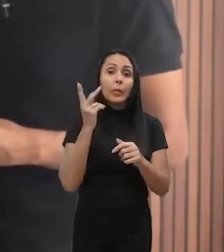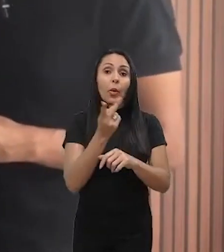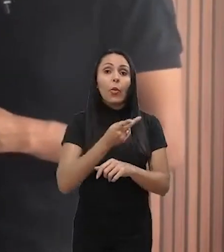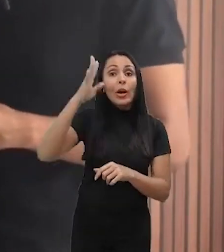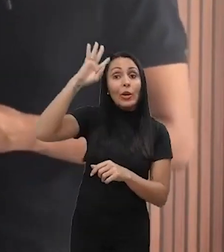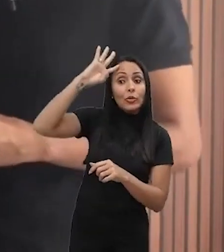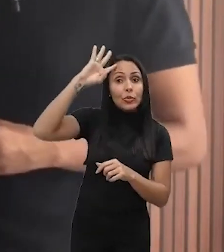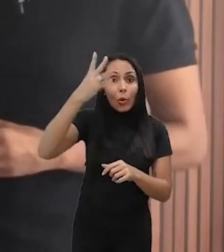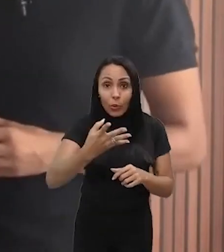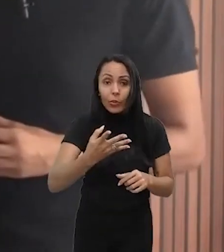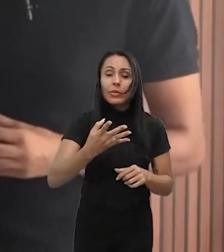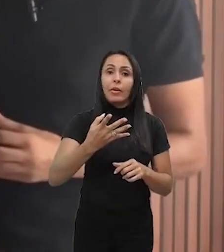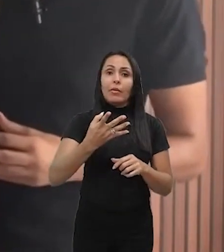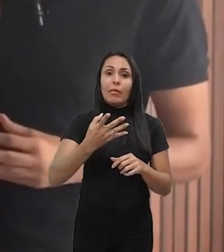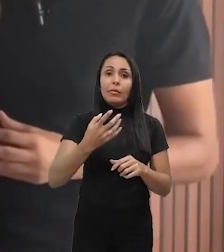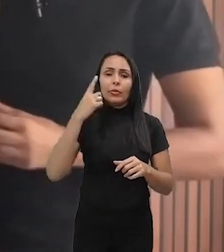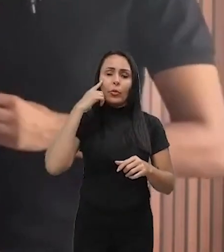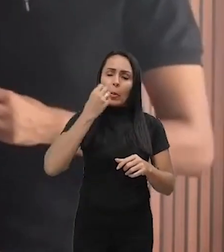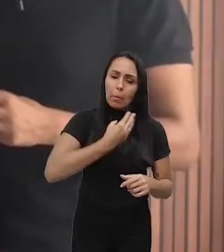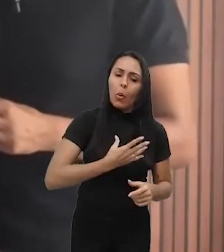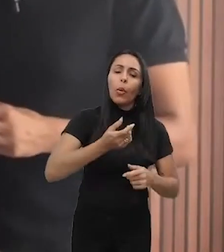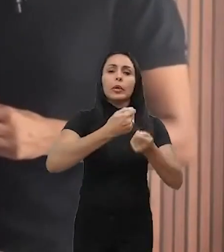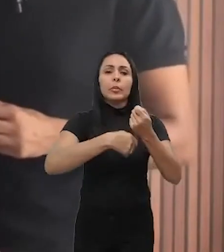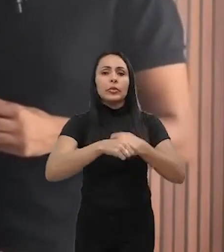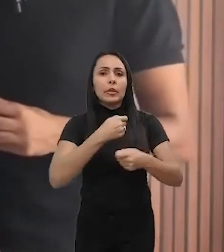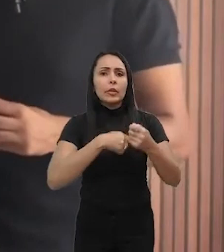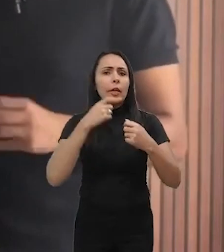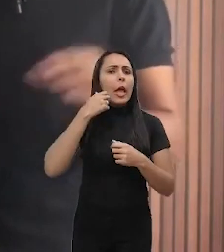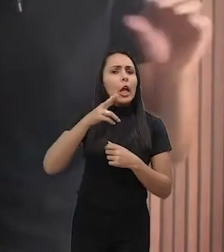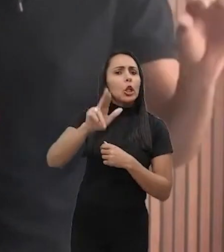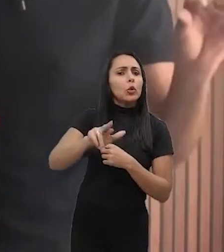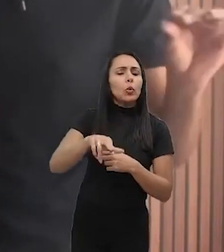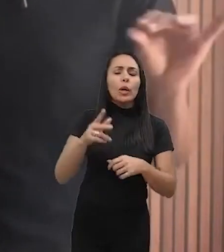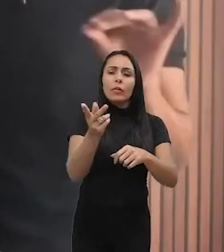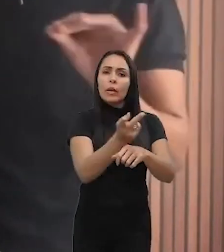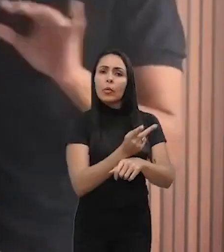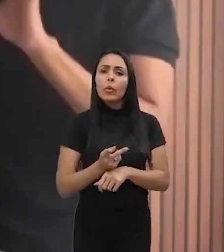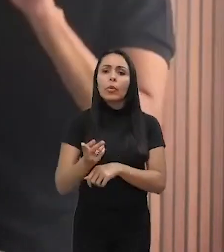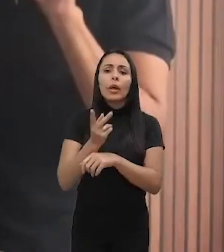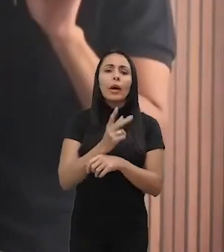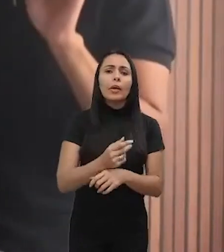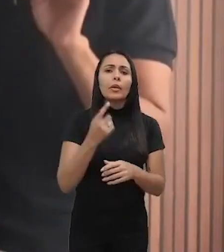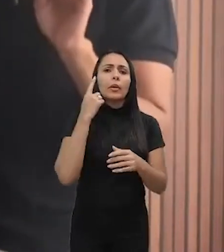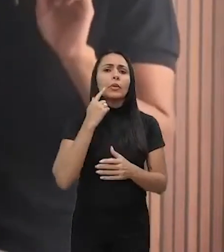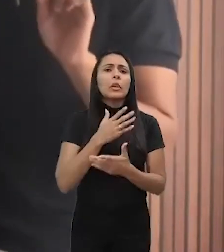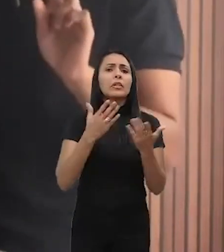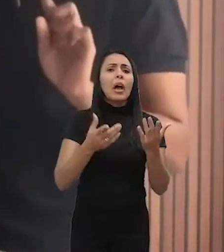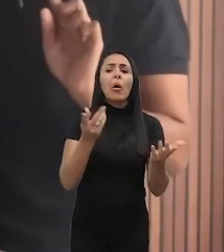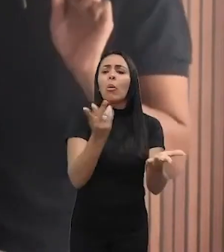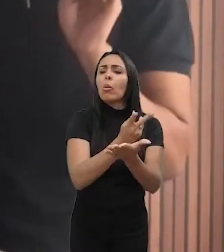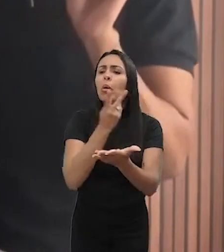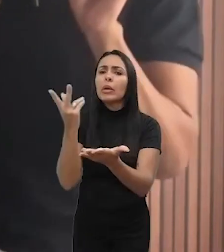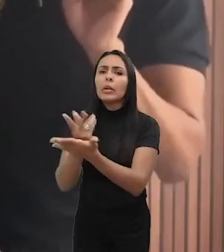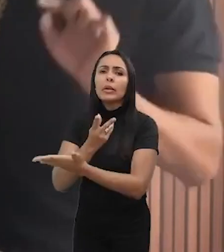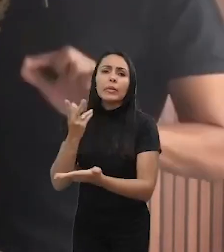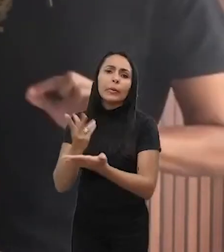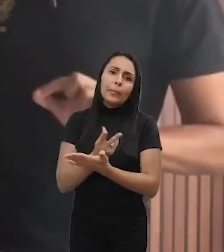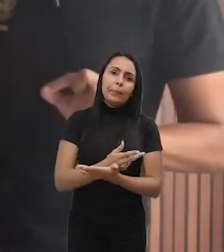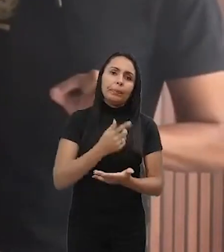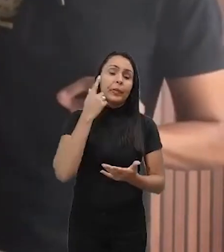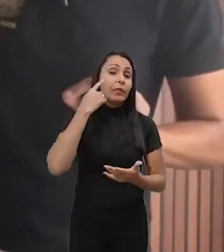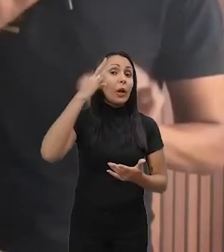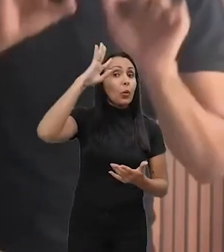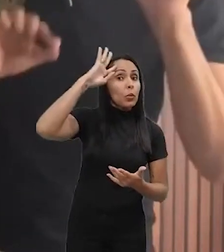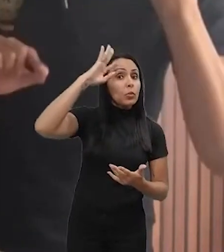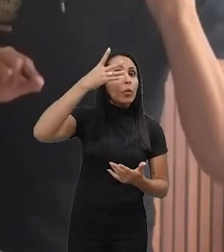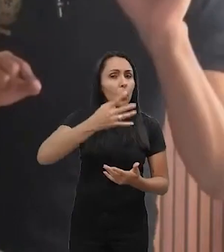a solução. Toda boa administradora, ela nunca vai procurar onde está somente o erro. Ela já vai com soluções